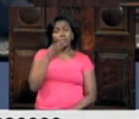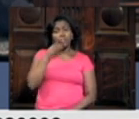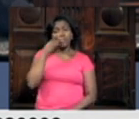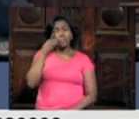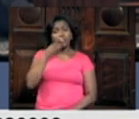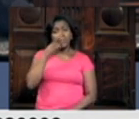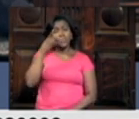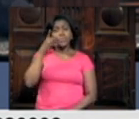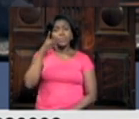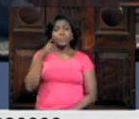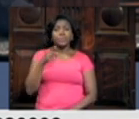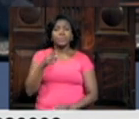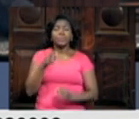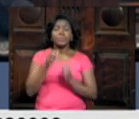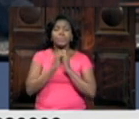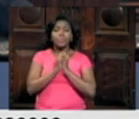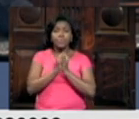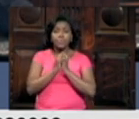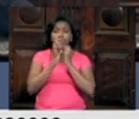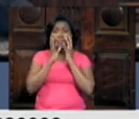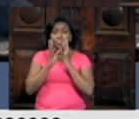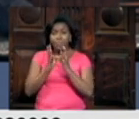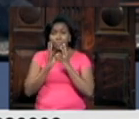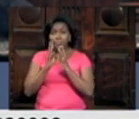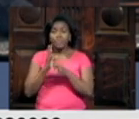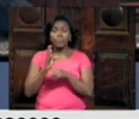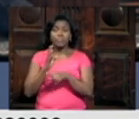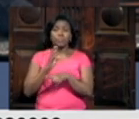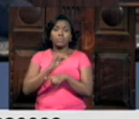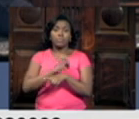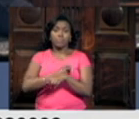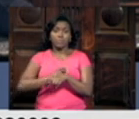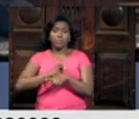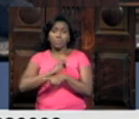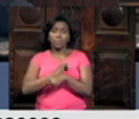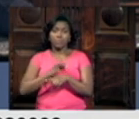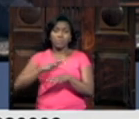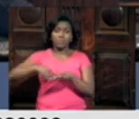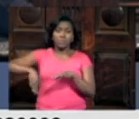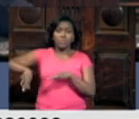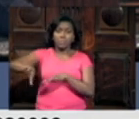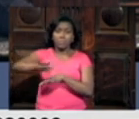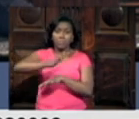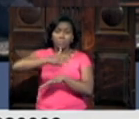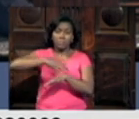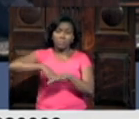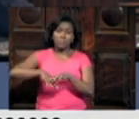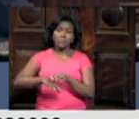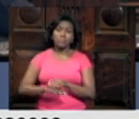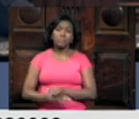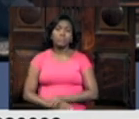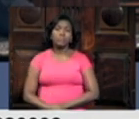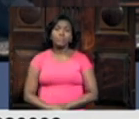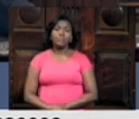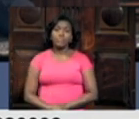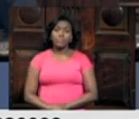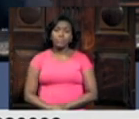por Itaboraí, região Tanguá, Rio Bonito, Silva Jardim, Cachoeira de Macacu, Guapi, Magé e Maricá,